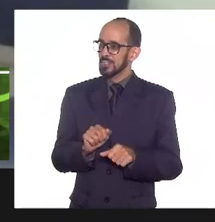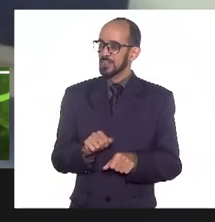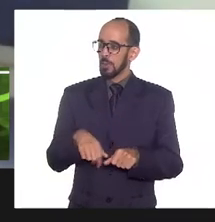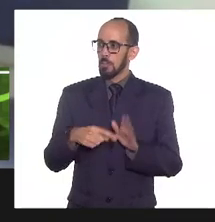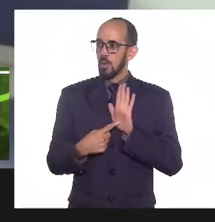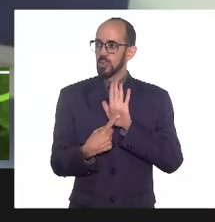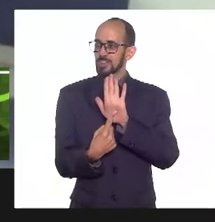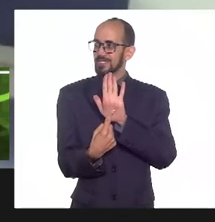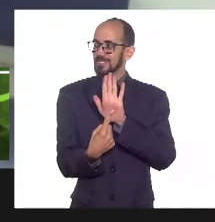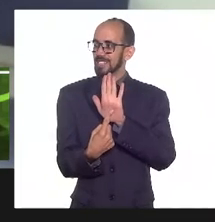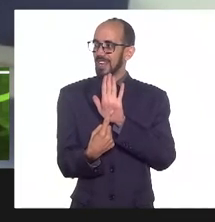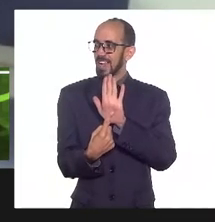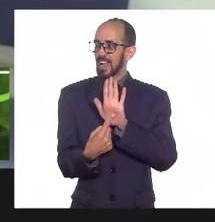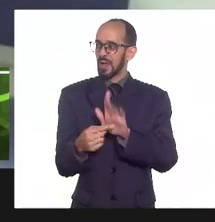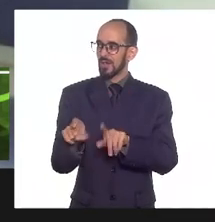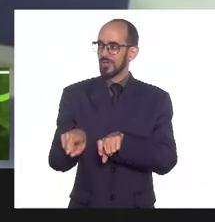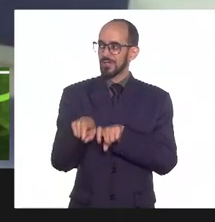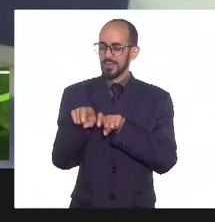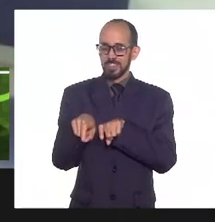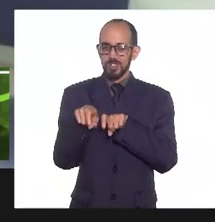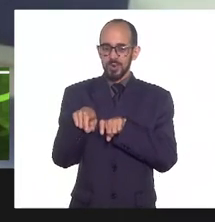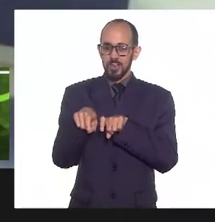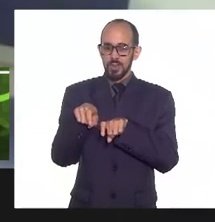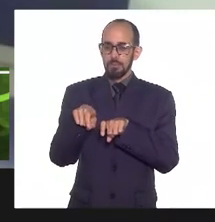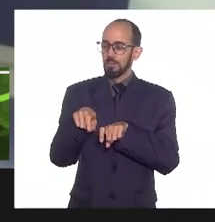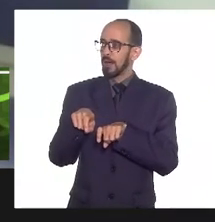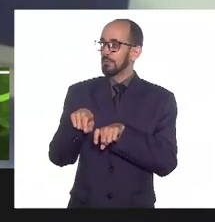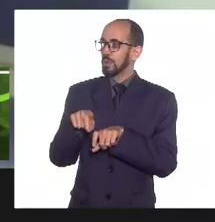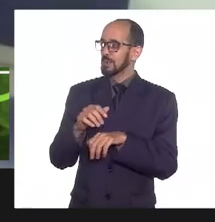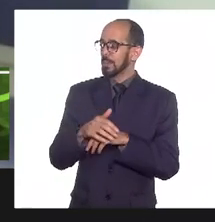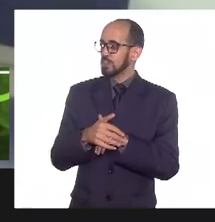interior as crianças são muito assim é